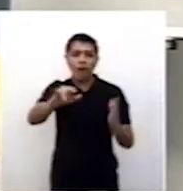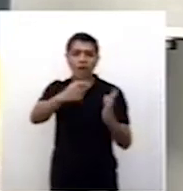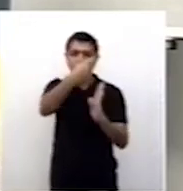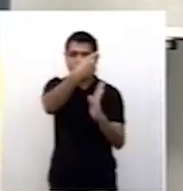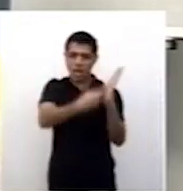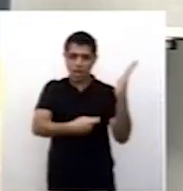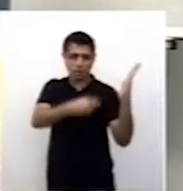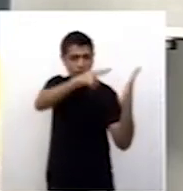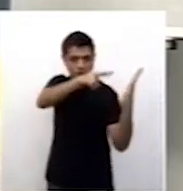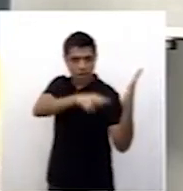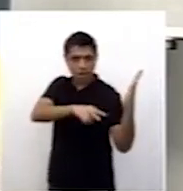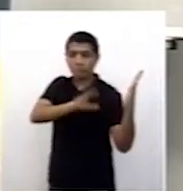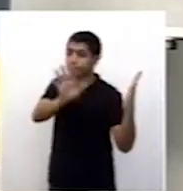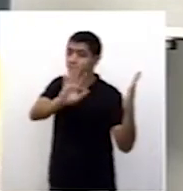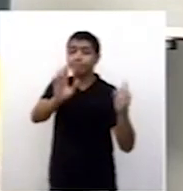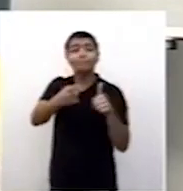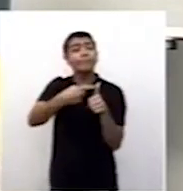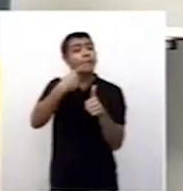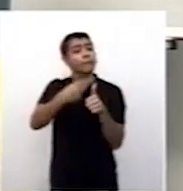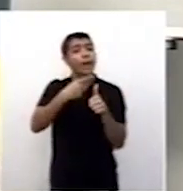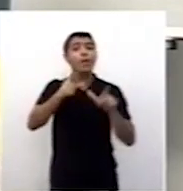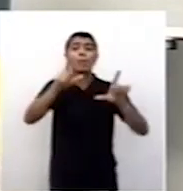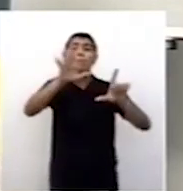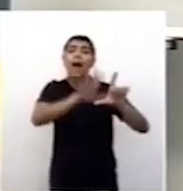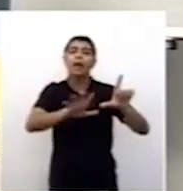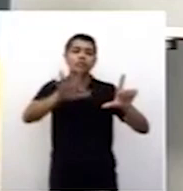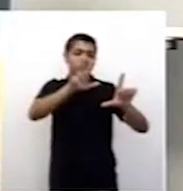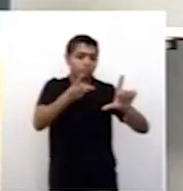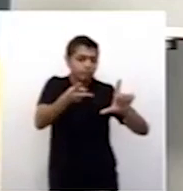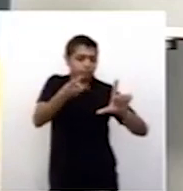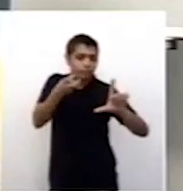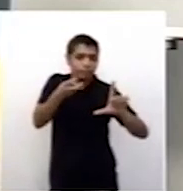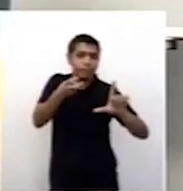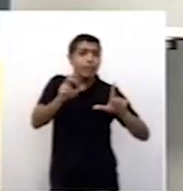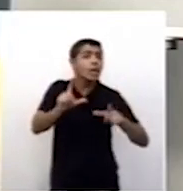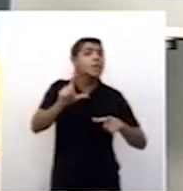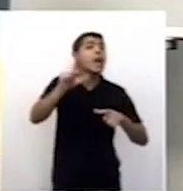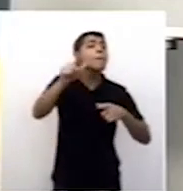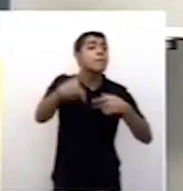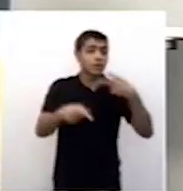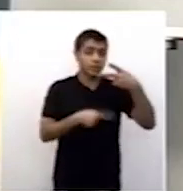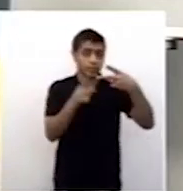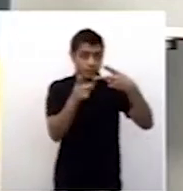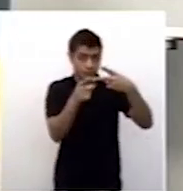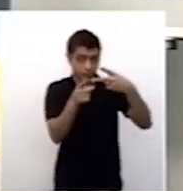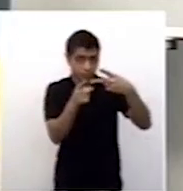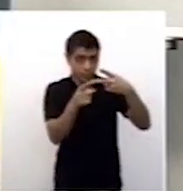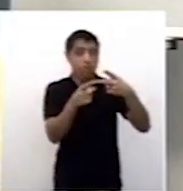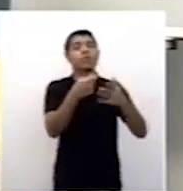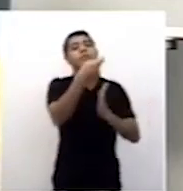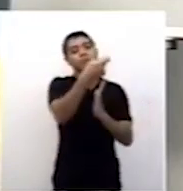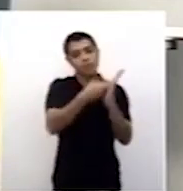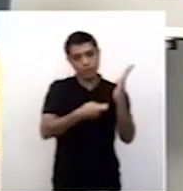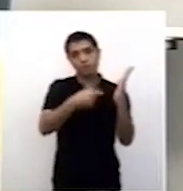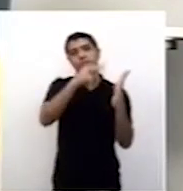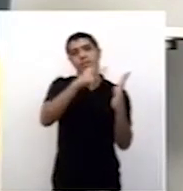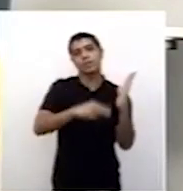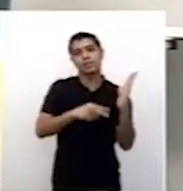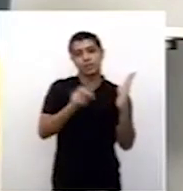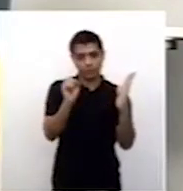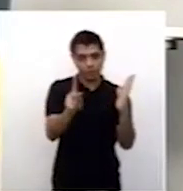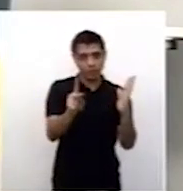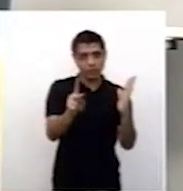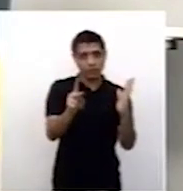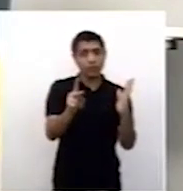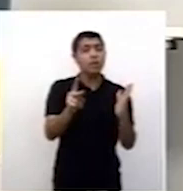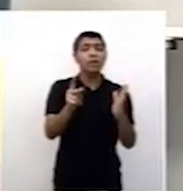isso não é apenas em inglês, é em qualquer disciplina. Então, eu mostrei as imagens, eu ativei o conhecimento